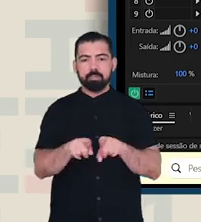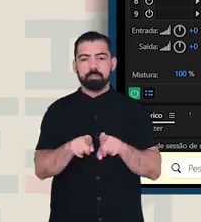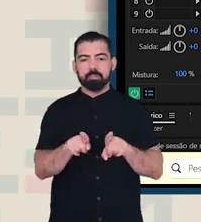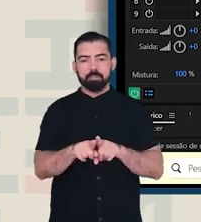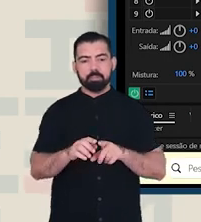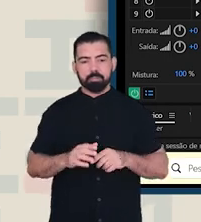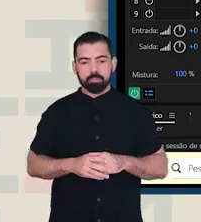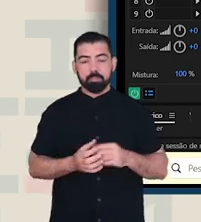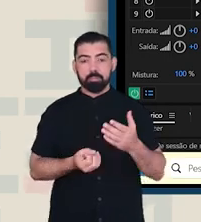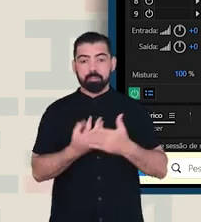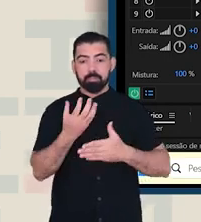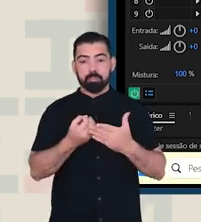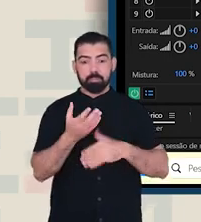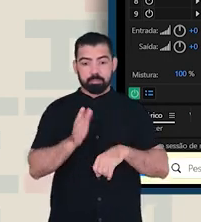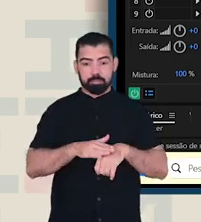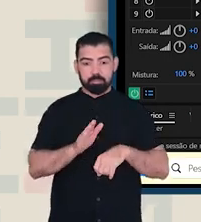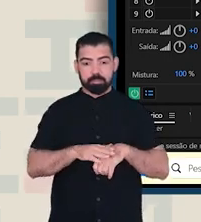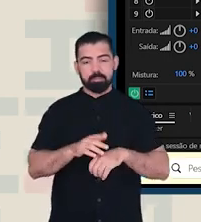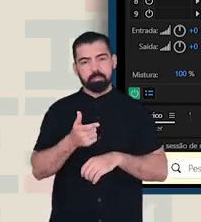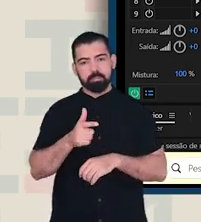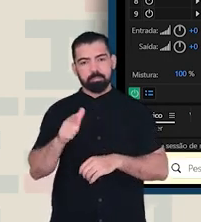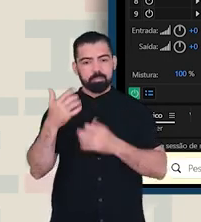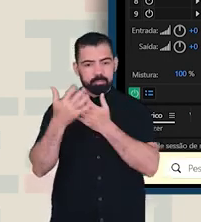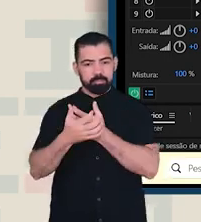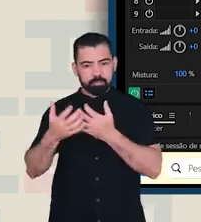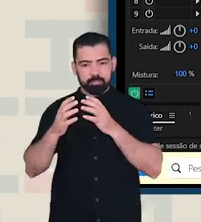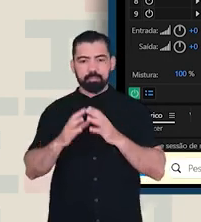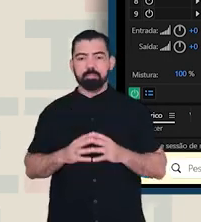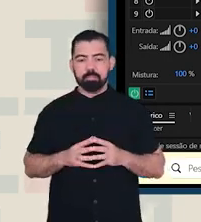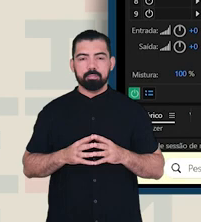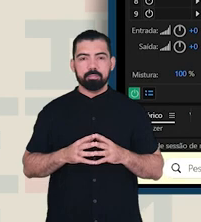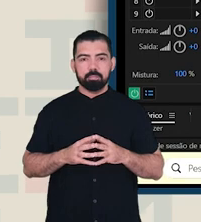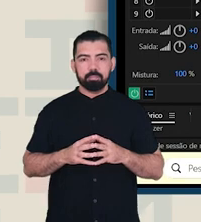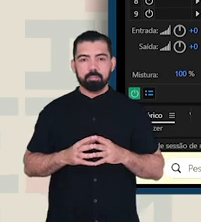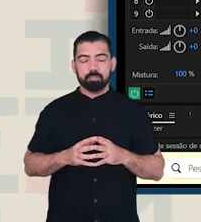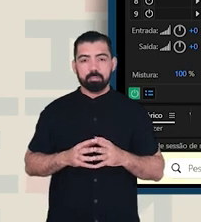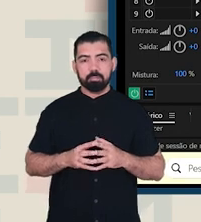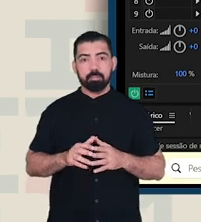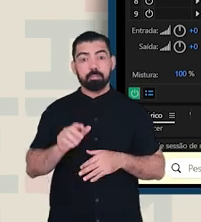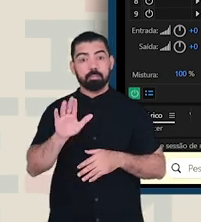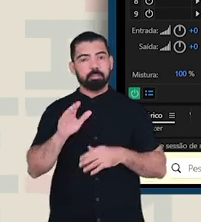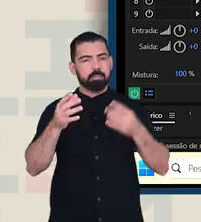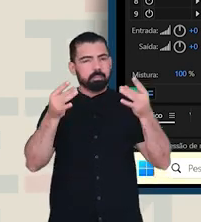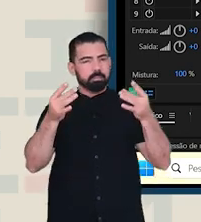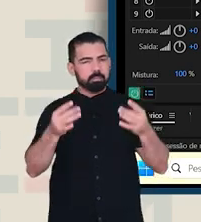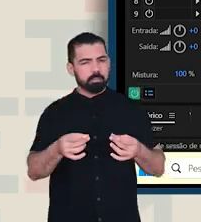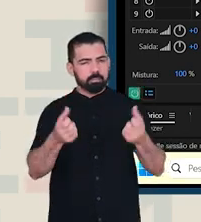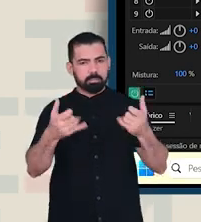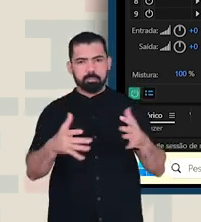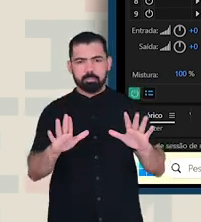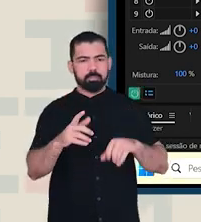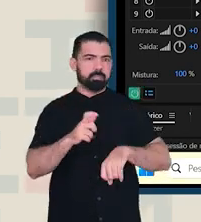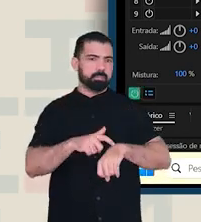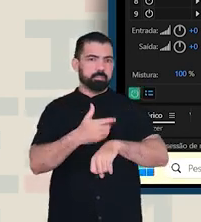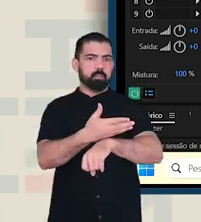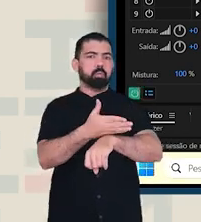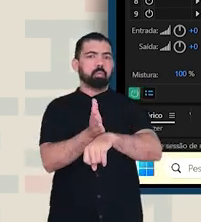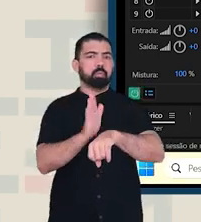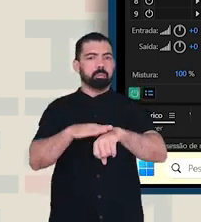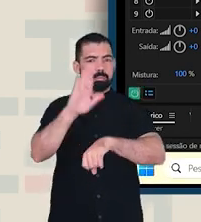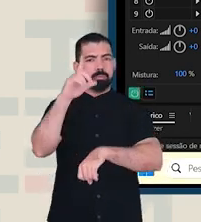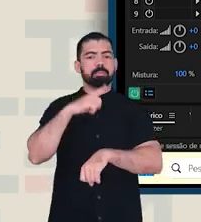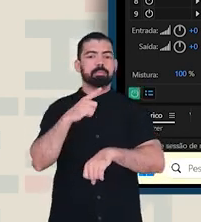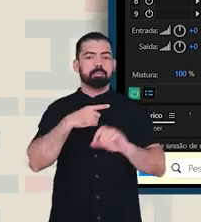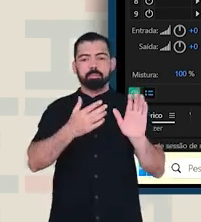mais, criar voz. Isso. Não vamos falar tanto disso porque realmente levaria muito tempo, não é um pouco também